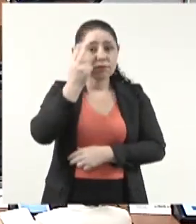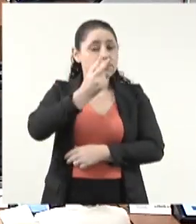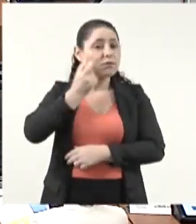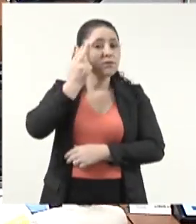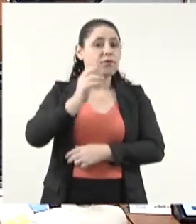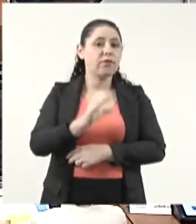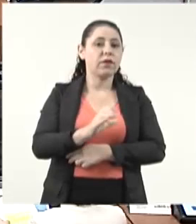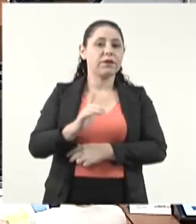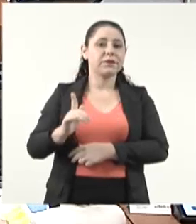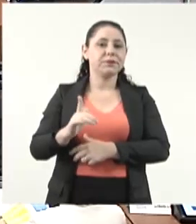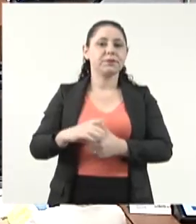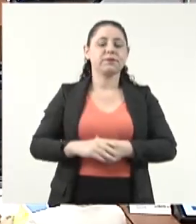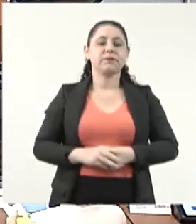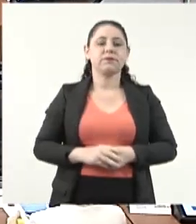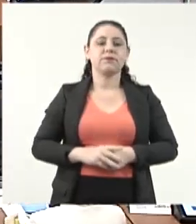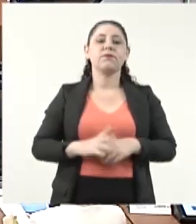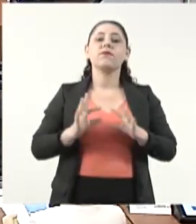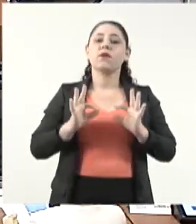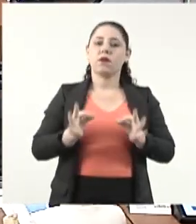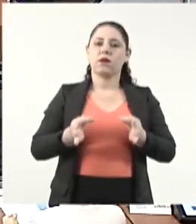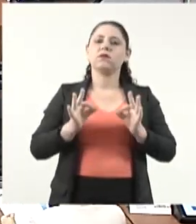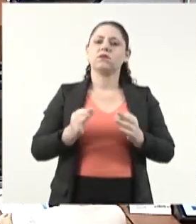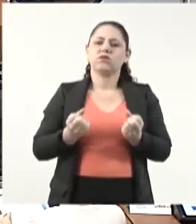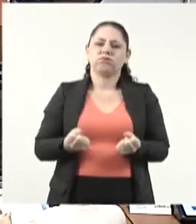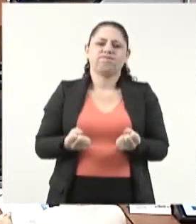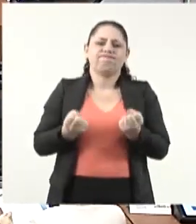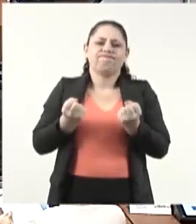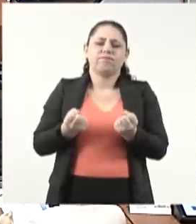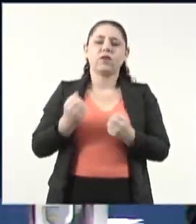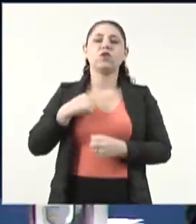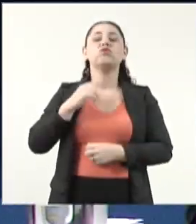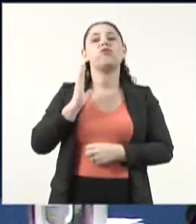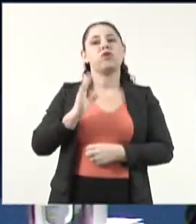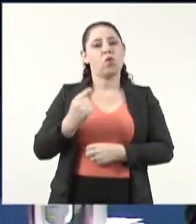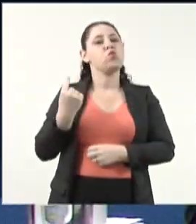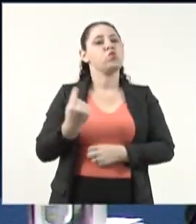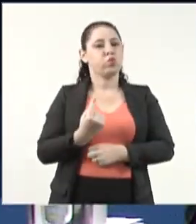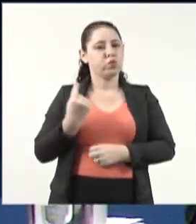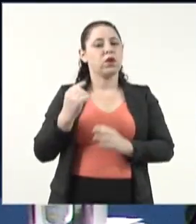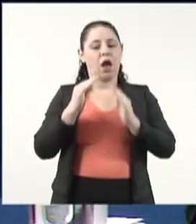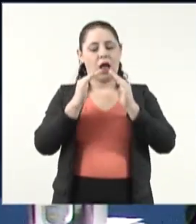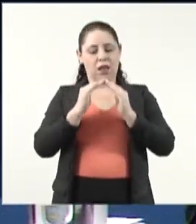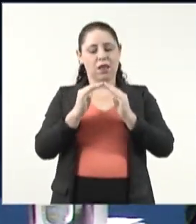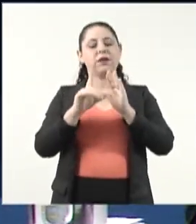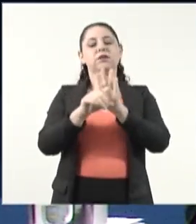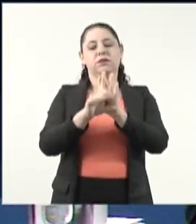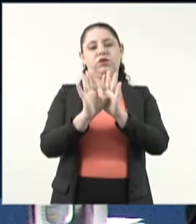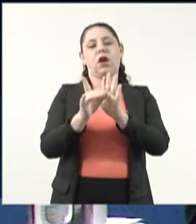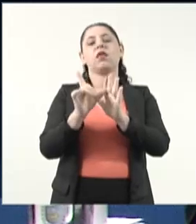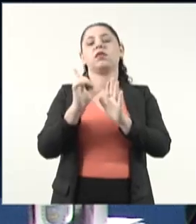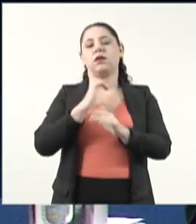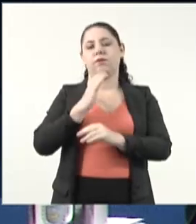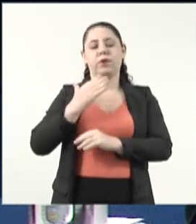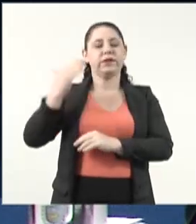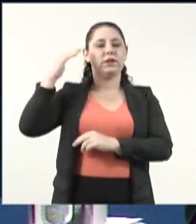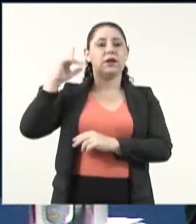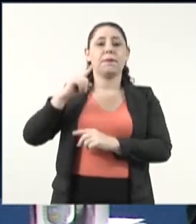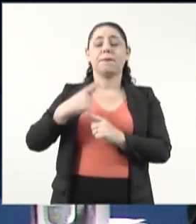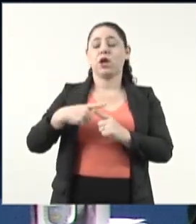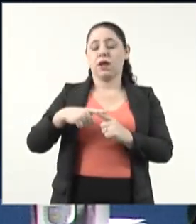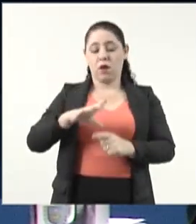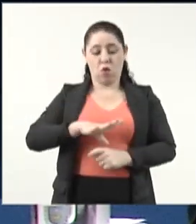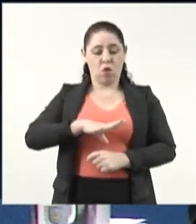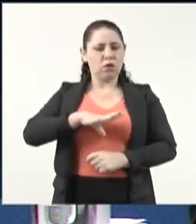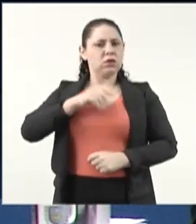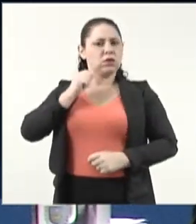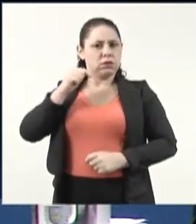Campo Grande, né? E com certeza o peso é bastante grande. Já fui a única mulher aqui nesta casa também. primeiro pela coragem,